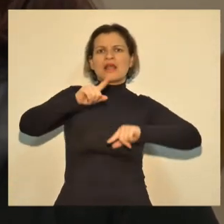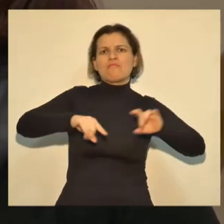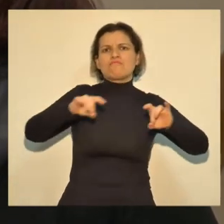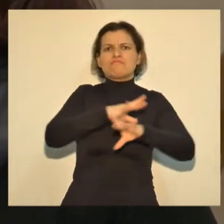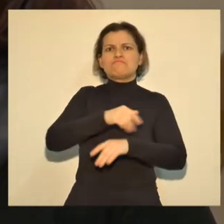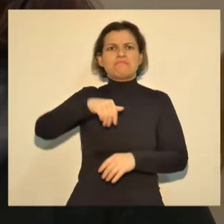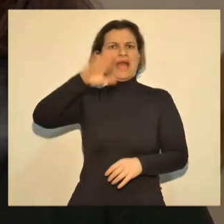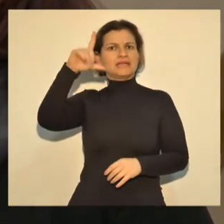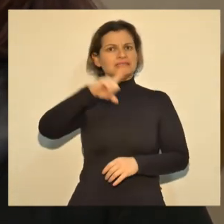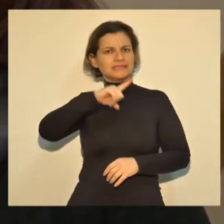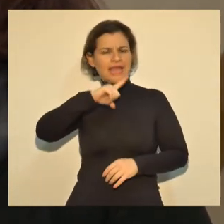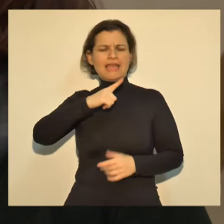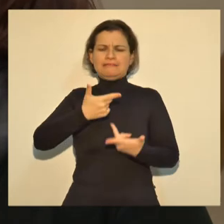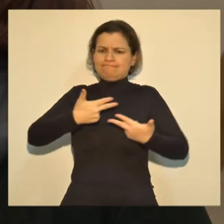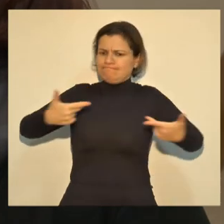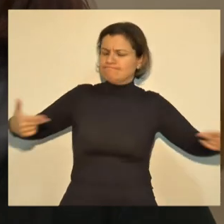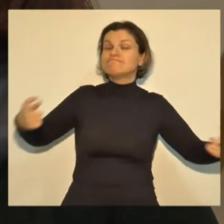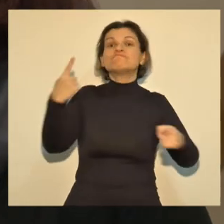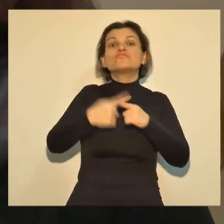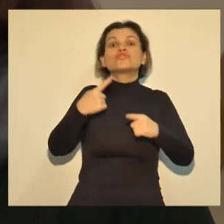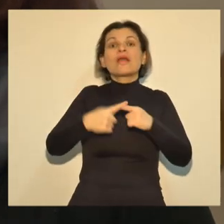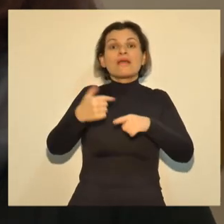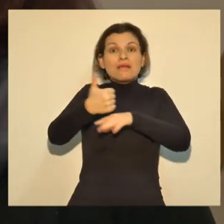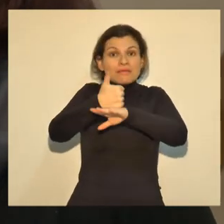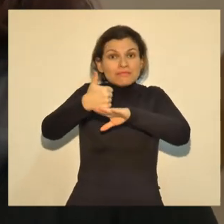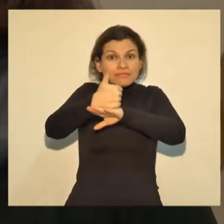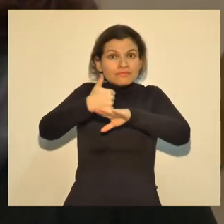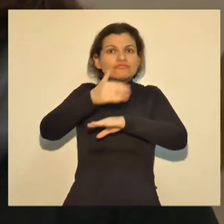equipada, ela entra com mais recursos, porque